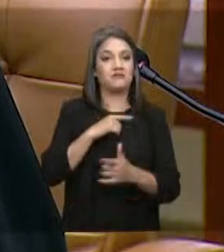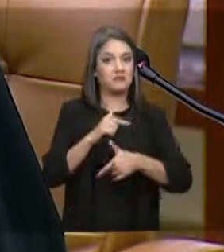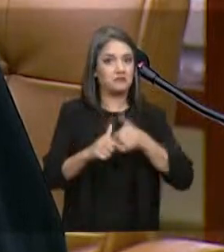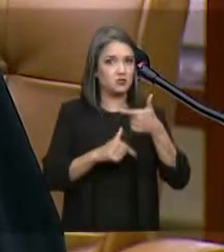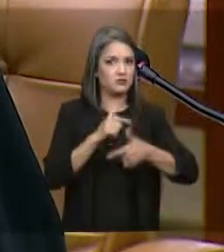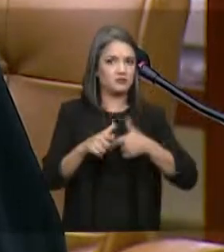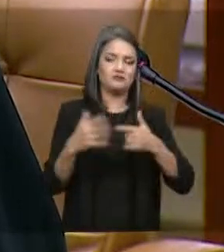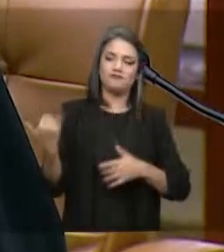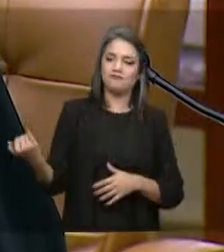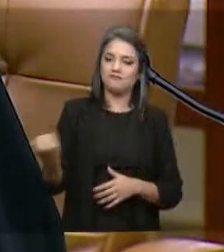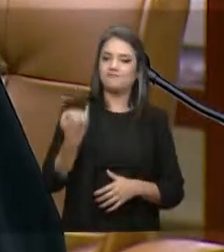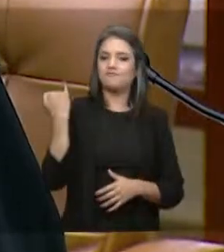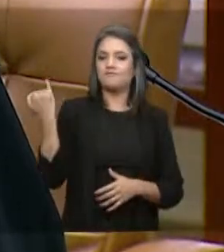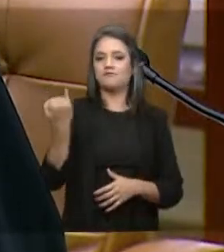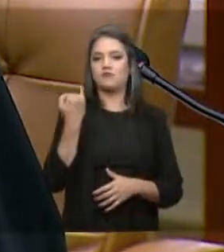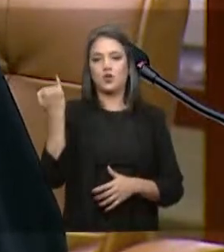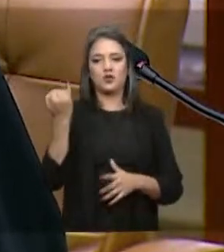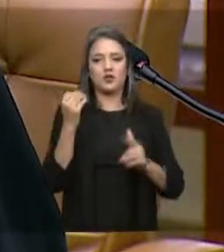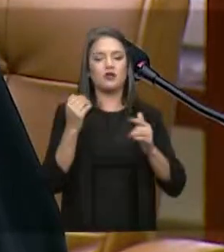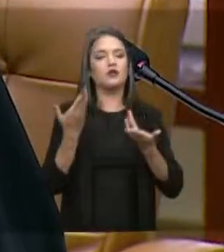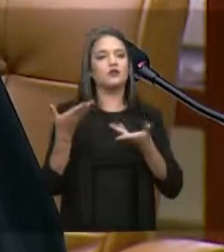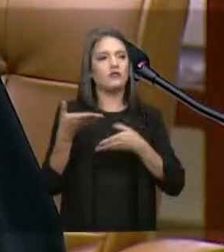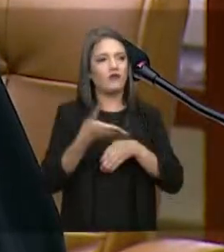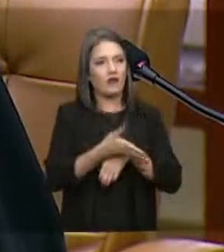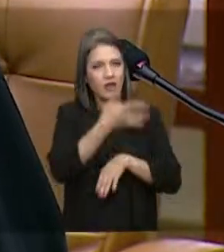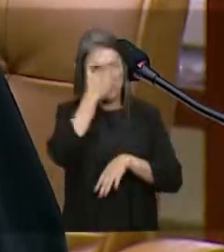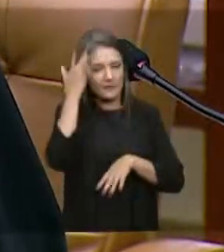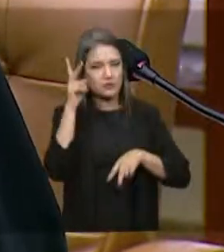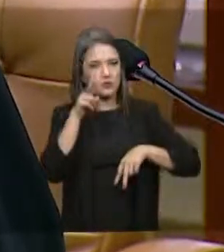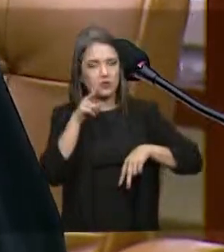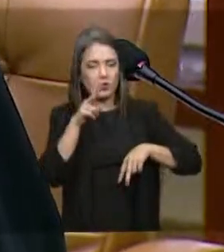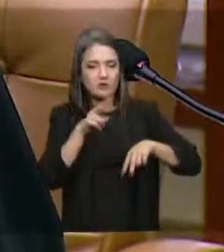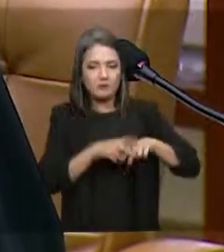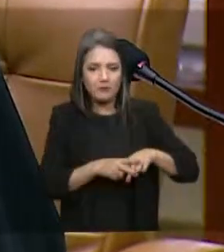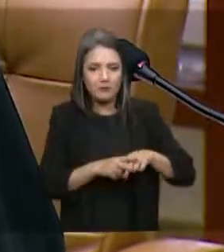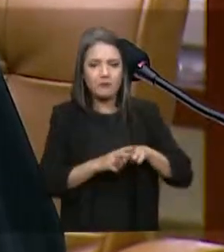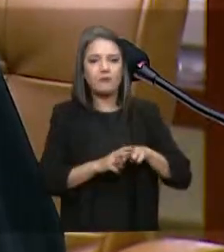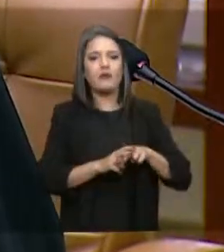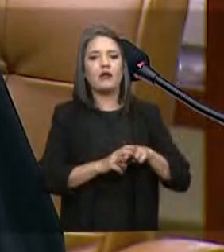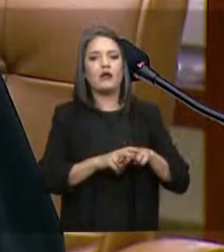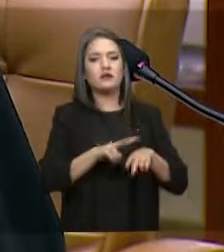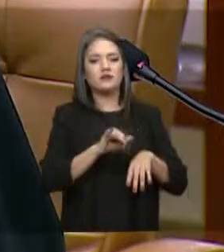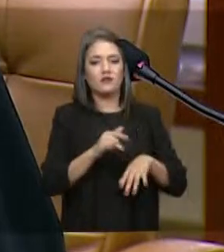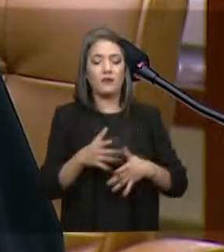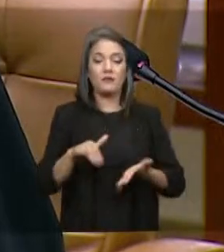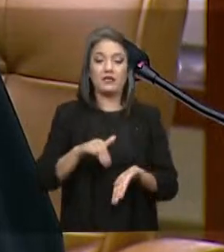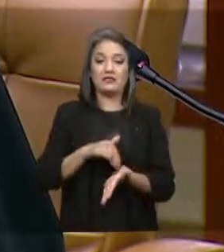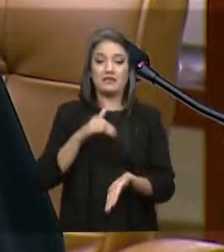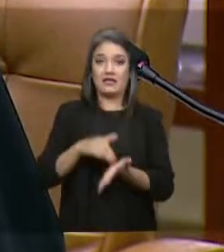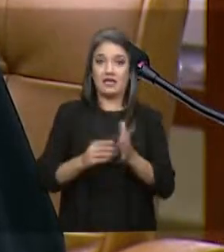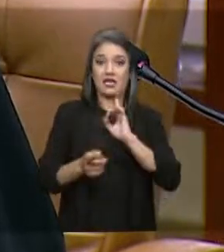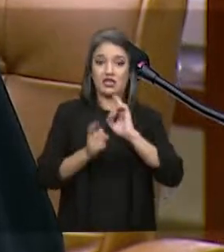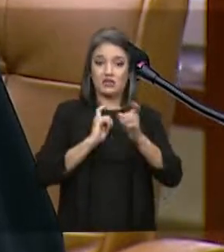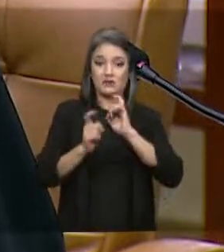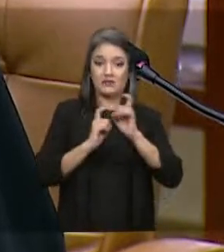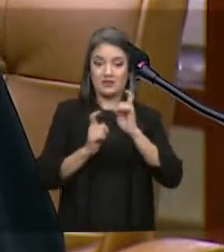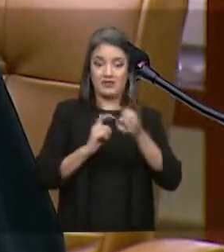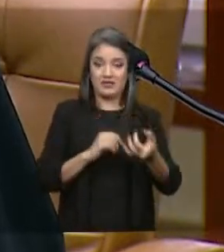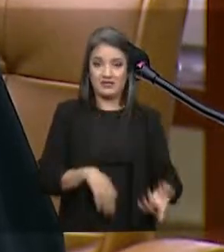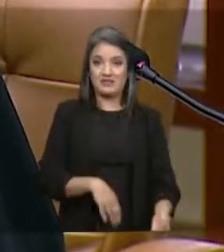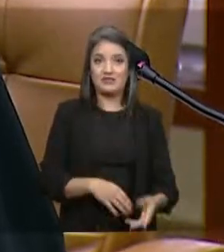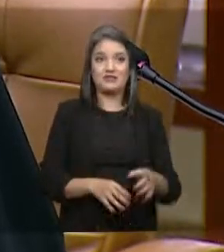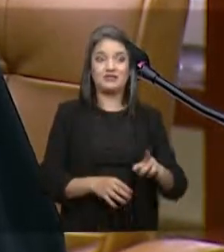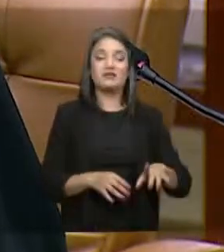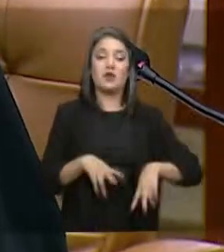também importantíssimo todos os presos em empresas as pessoas da secretária de Administração Penitenciária Porque é importante